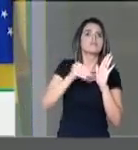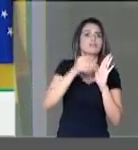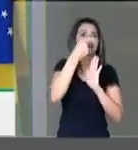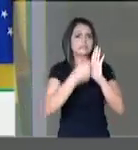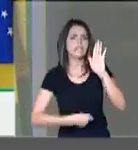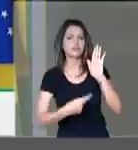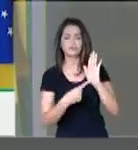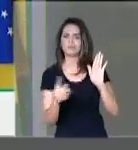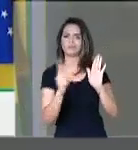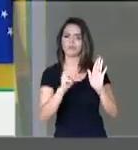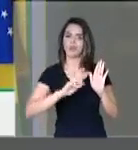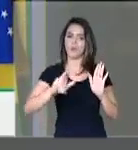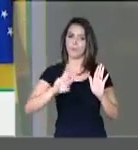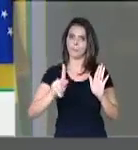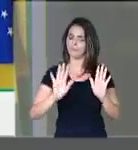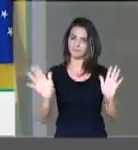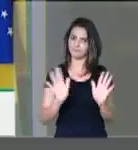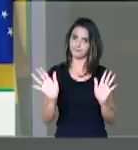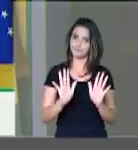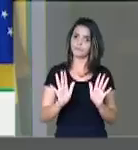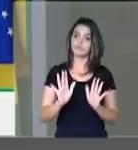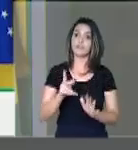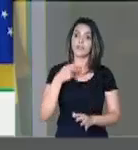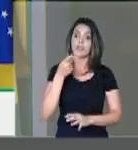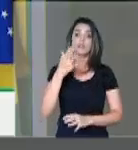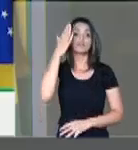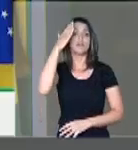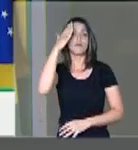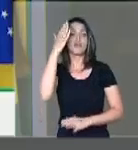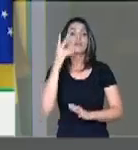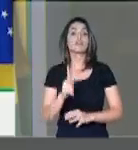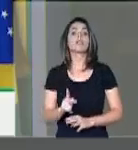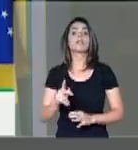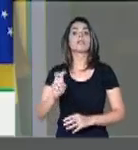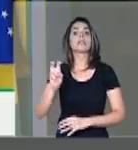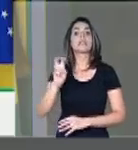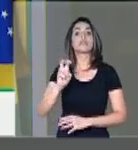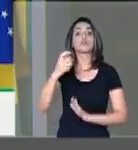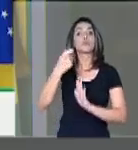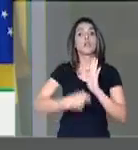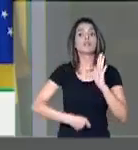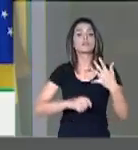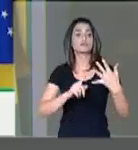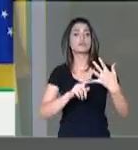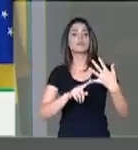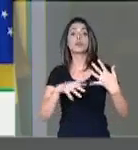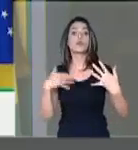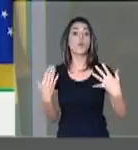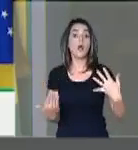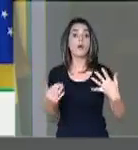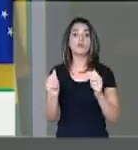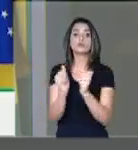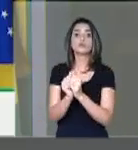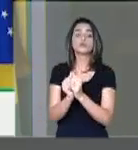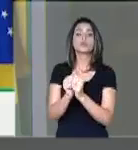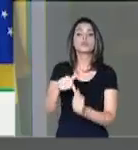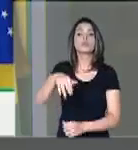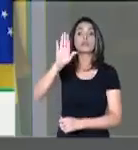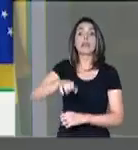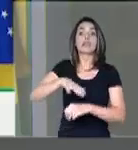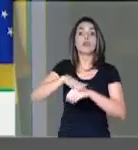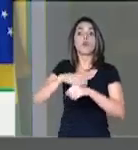a realidade que está colocada aliás gostaria de saber aonde o quinto texto vai ser decidido com quem vai ser conversado